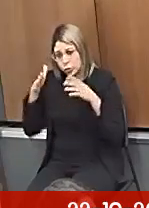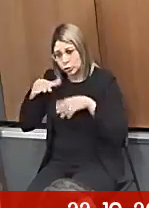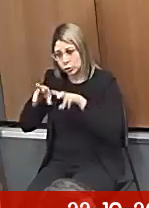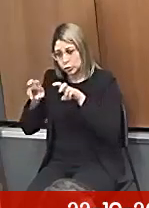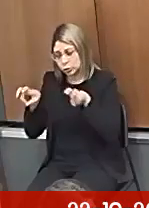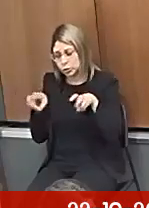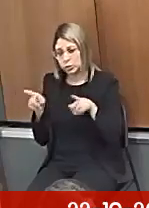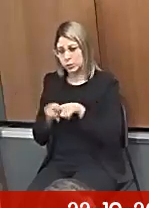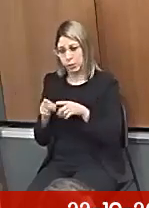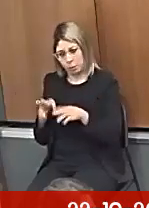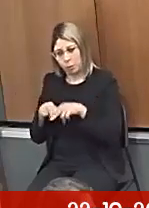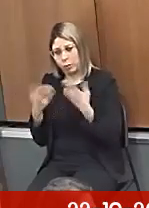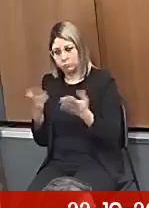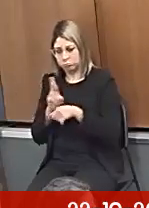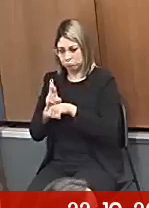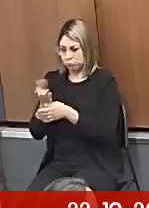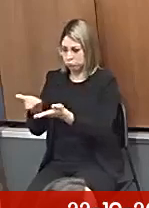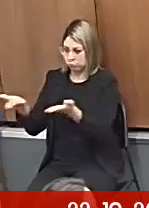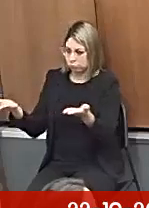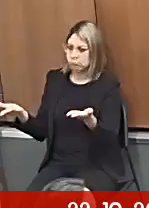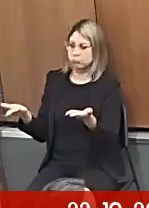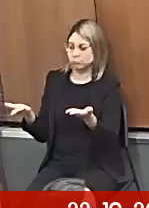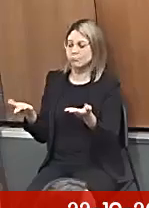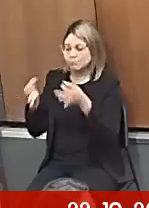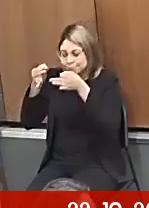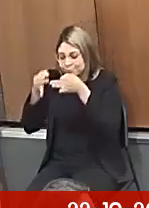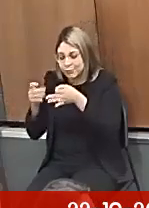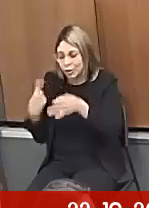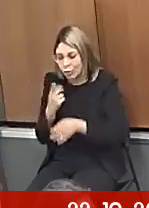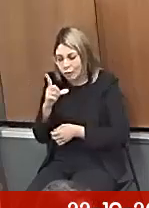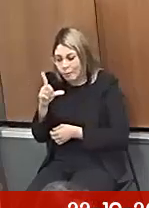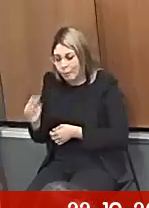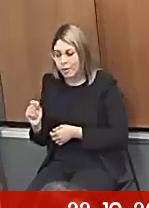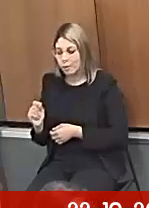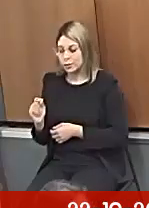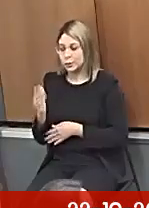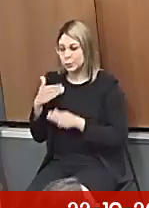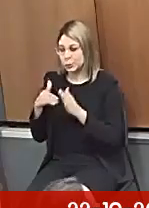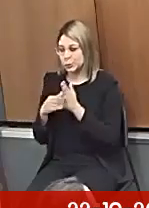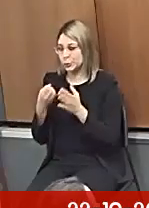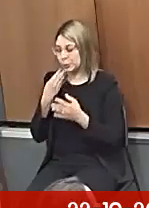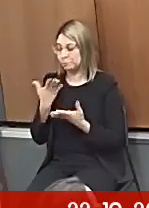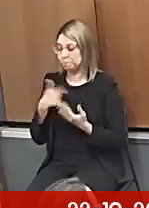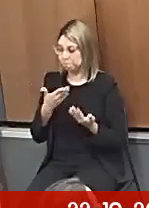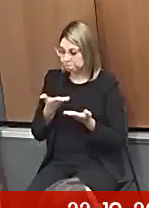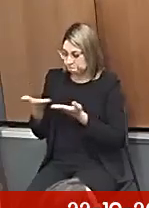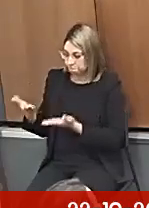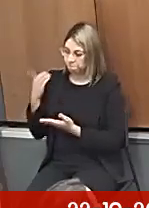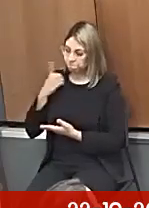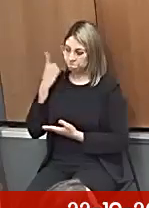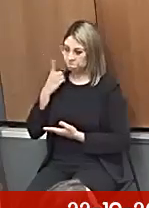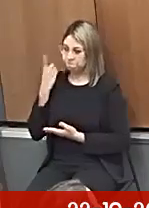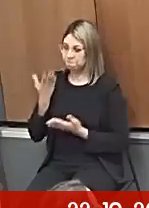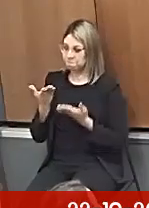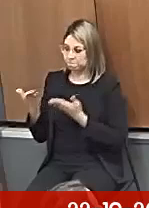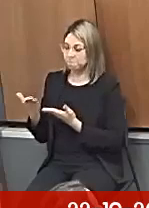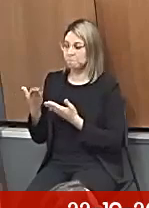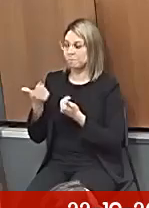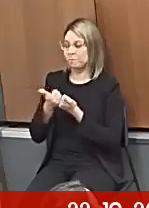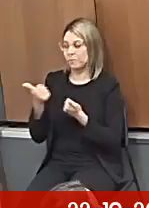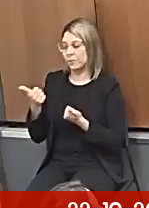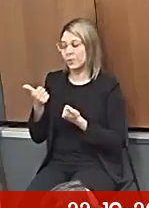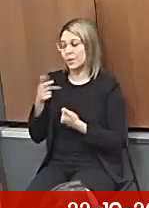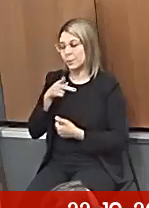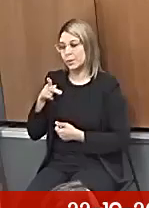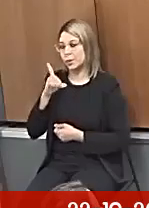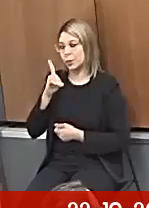representação composta aqui nessa tarde. Tenho certeza que iremos sair daqui com algo muito positivo. Vou passar aqui, então, para os deputados, passo para o nosso vice-presidente,